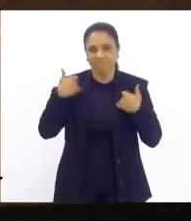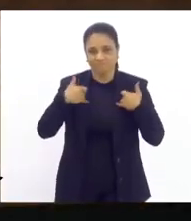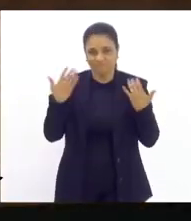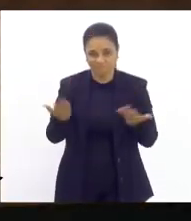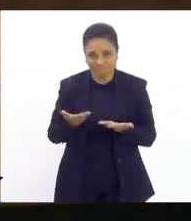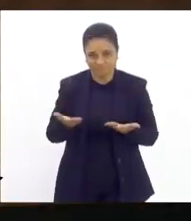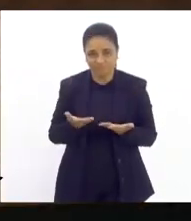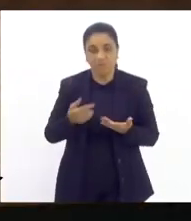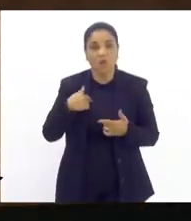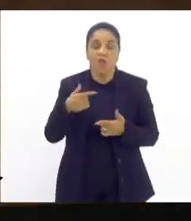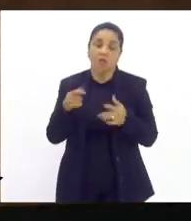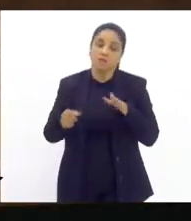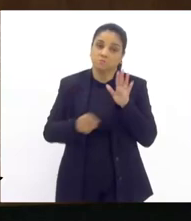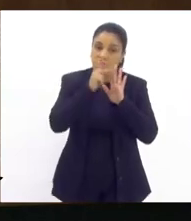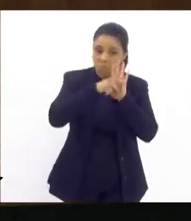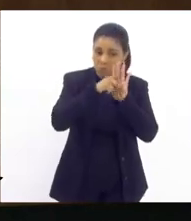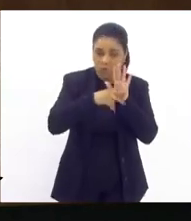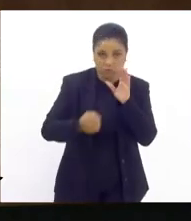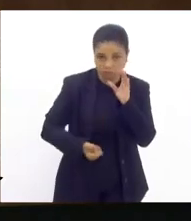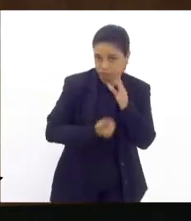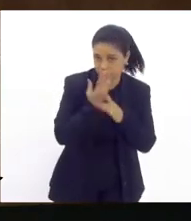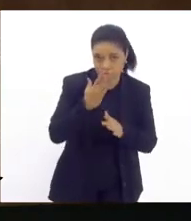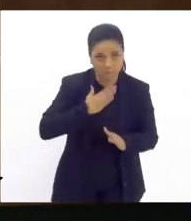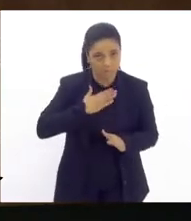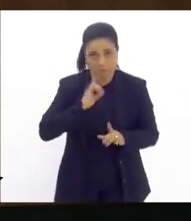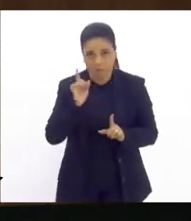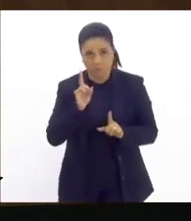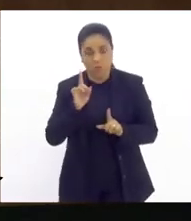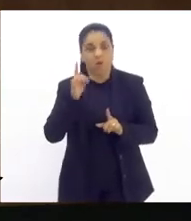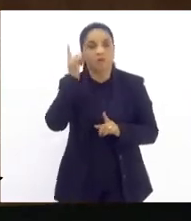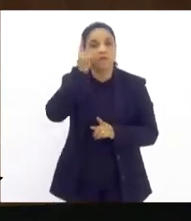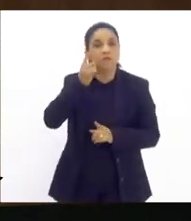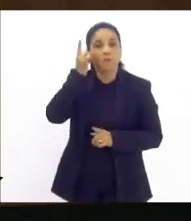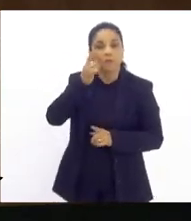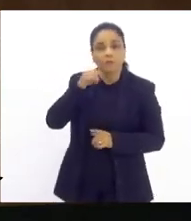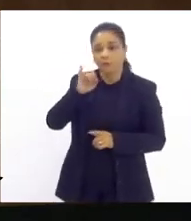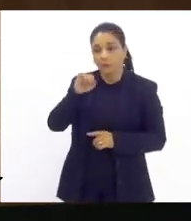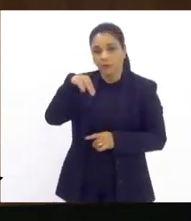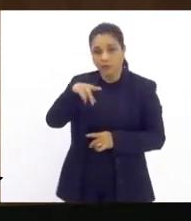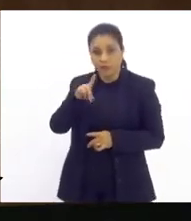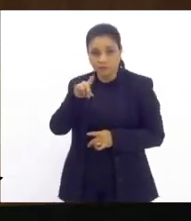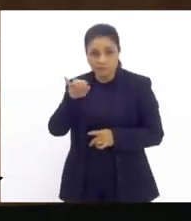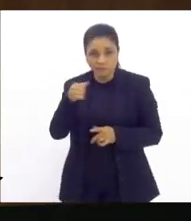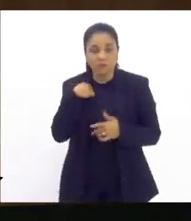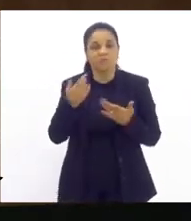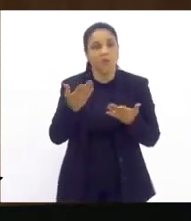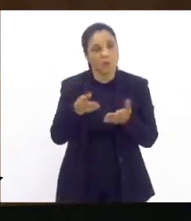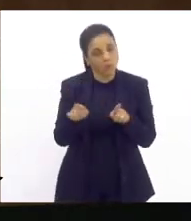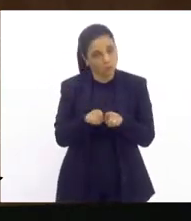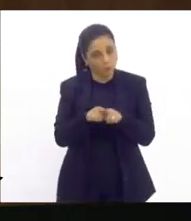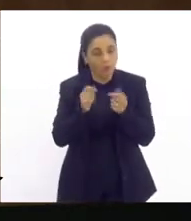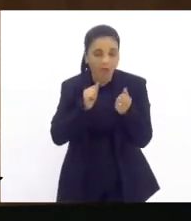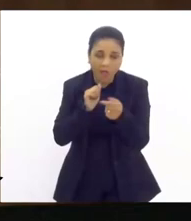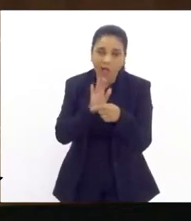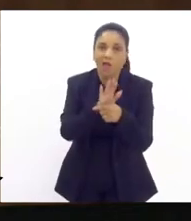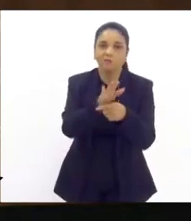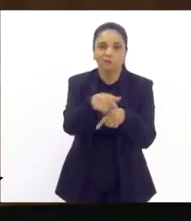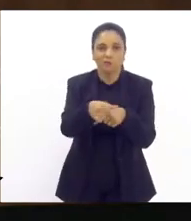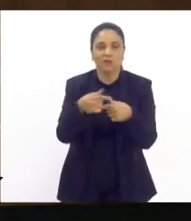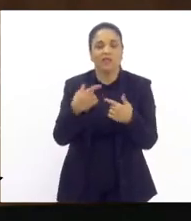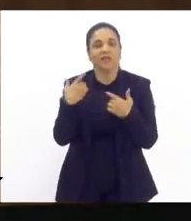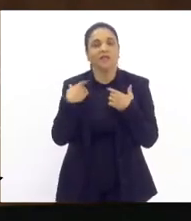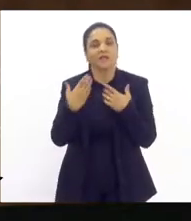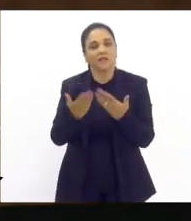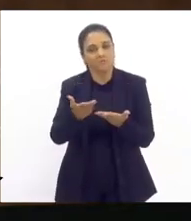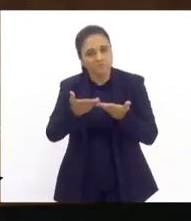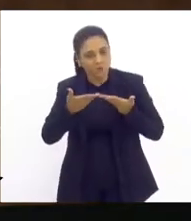eu não sou o relator porque é um projeto de autoria da deputada índia armelão eu consto como autor também por uma gentileza da